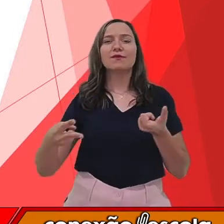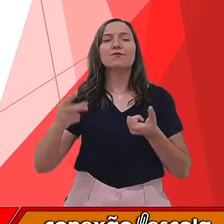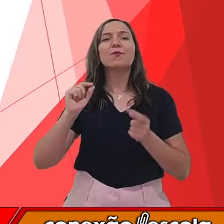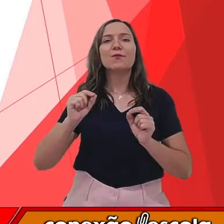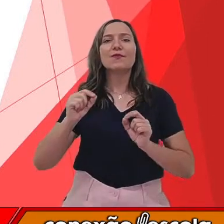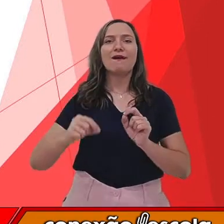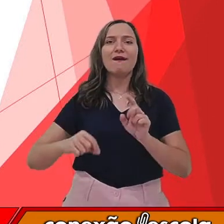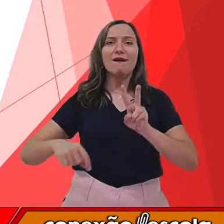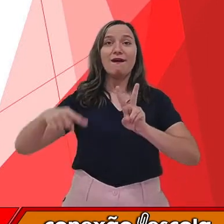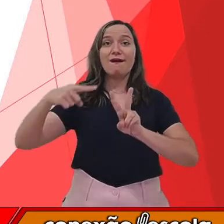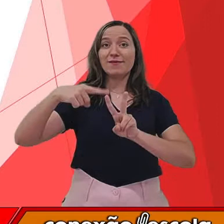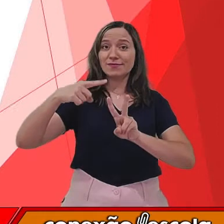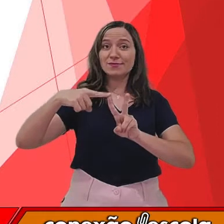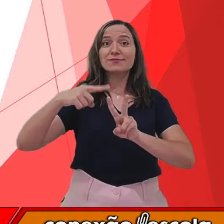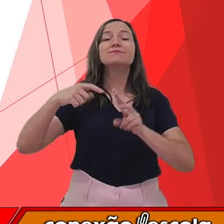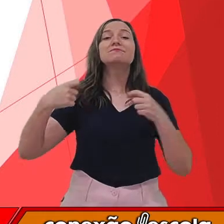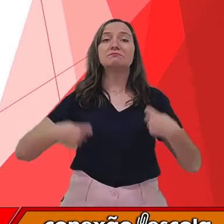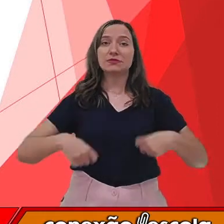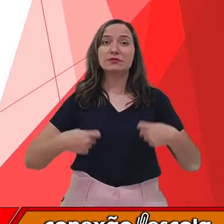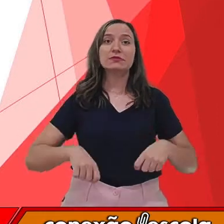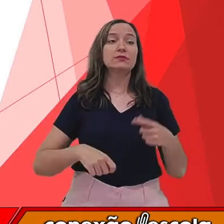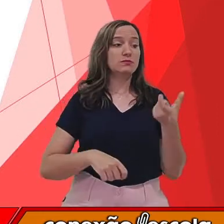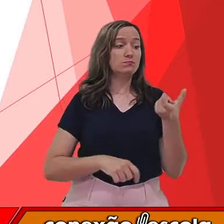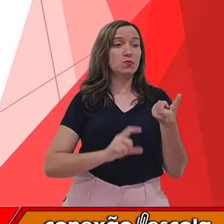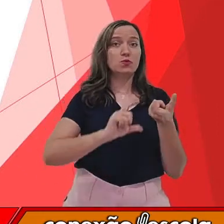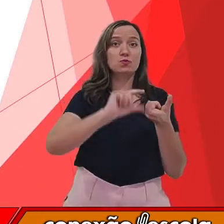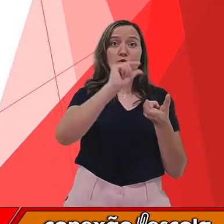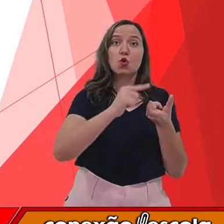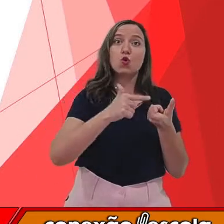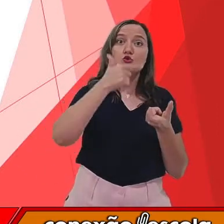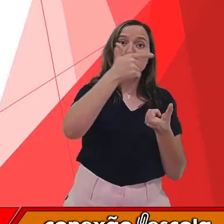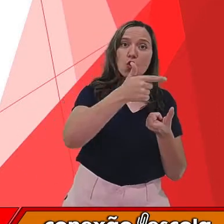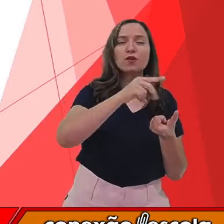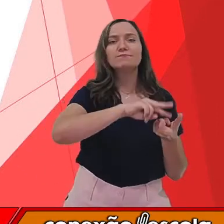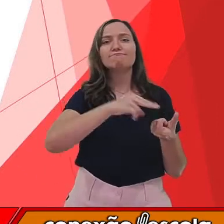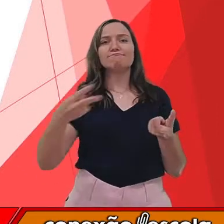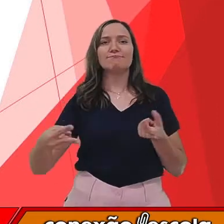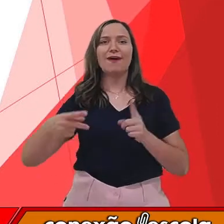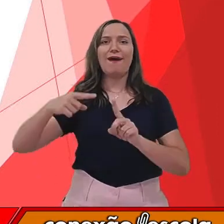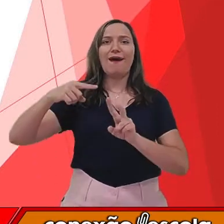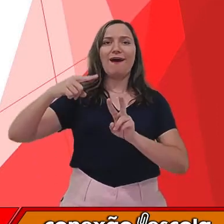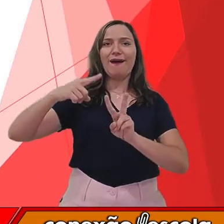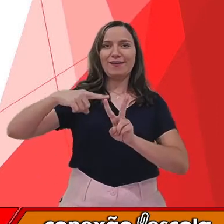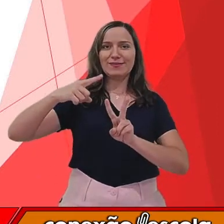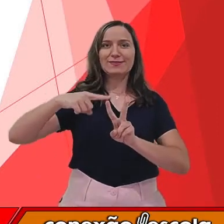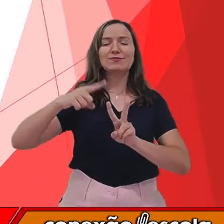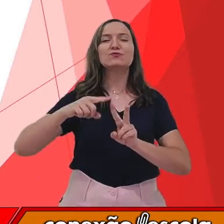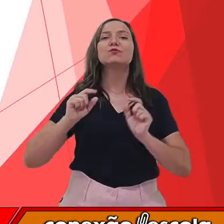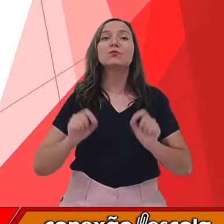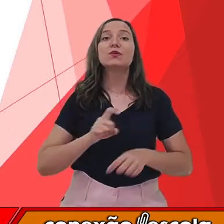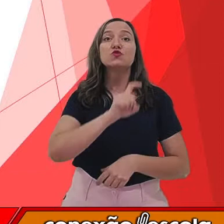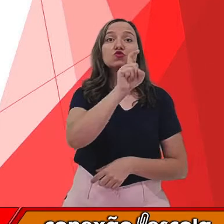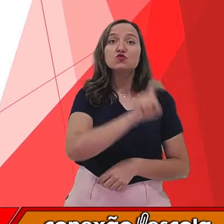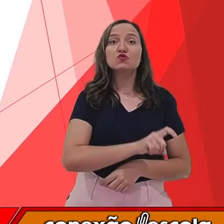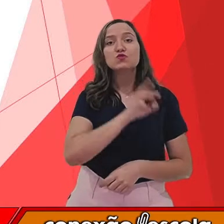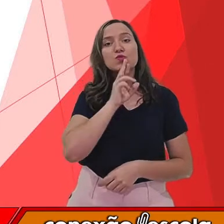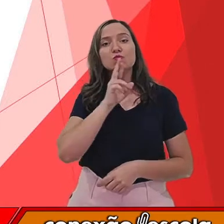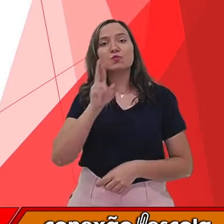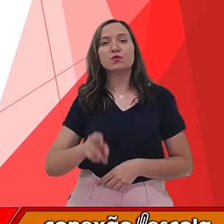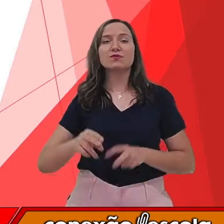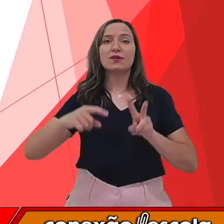passar essa potência que está no x na forma de raiz para o outro lado ficando x = raiz de